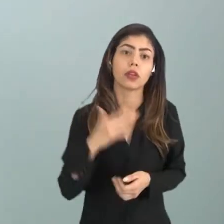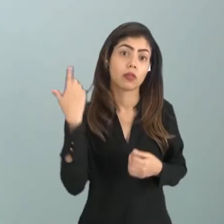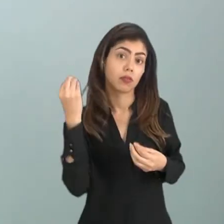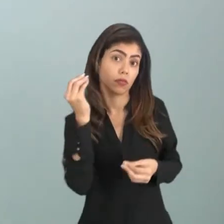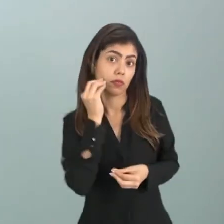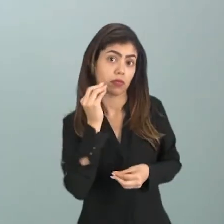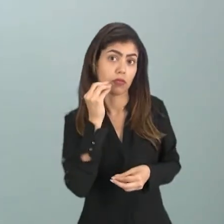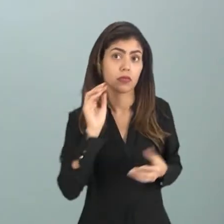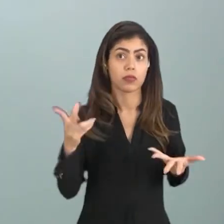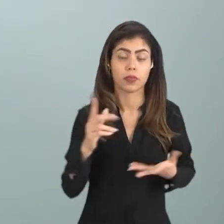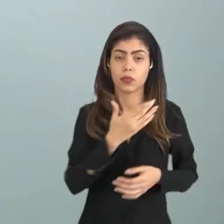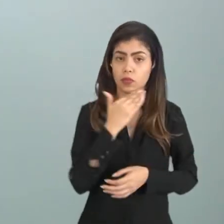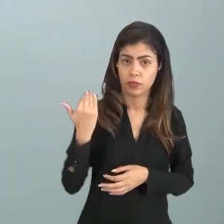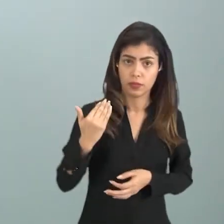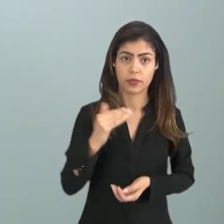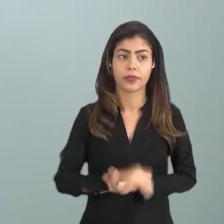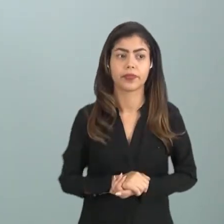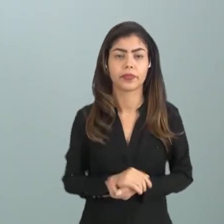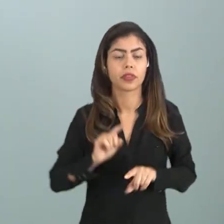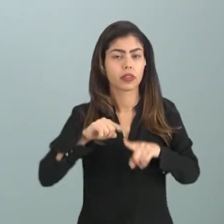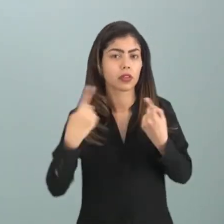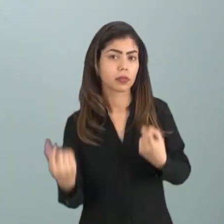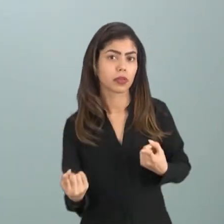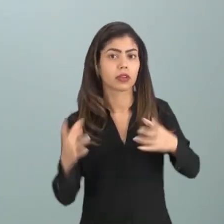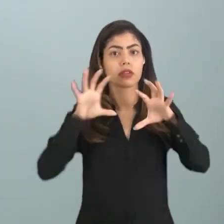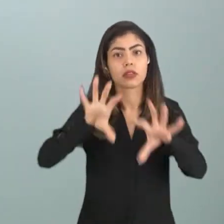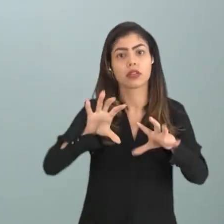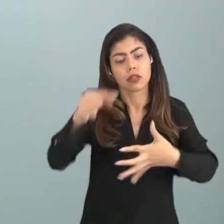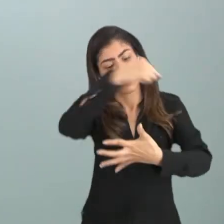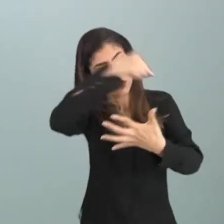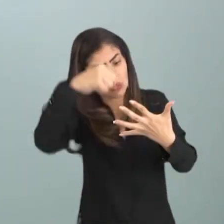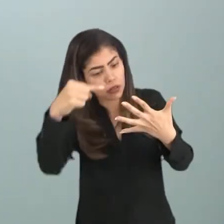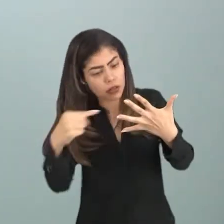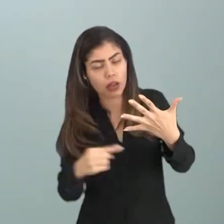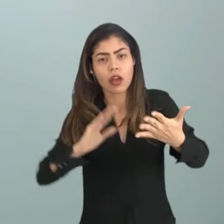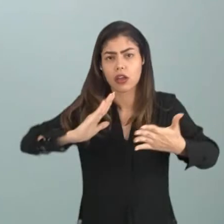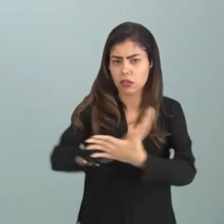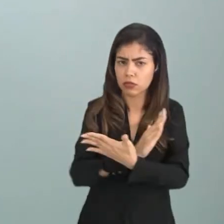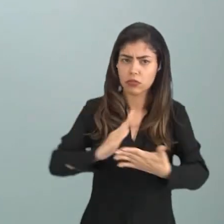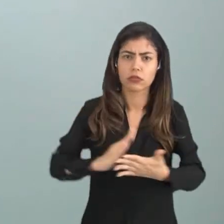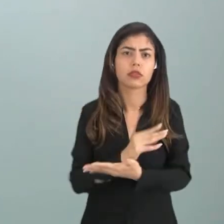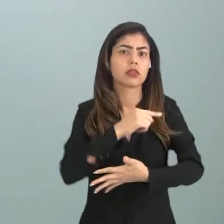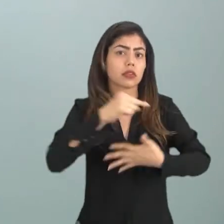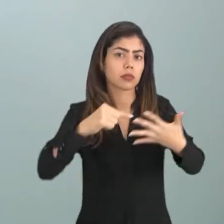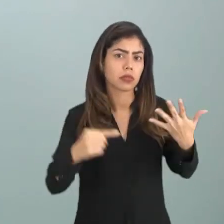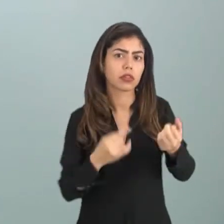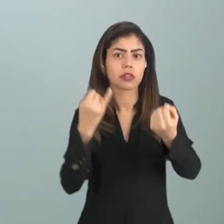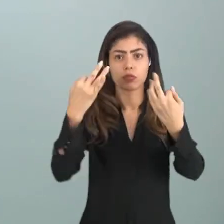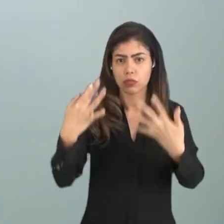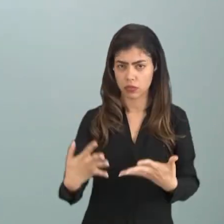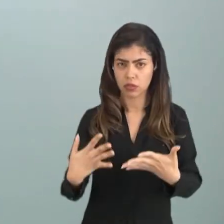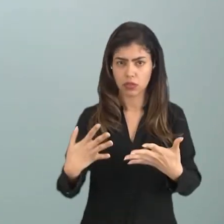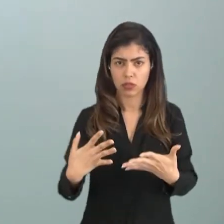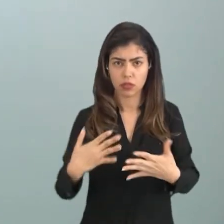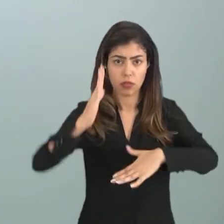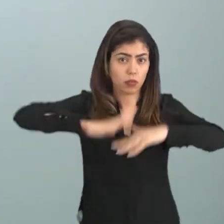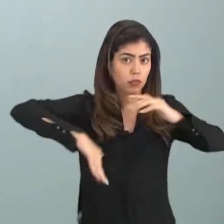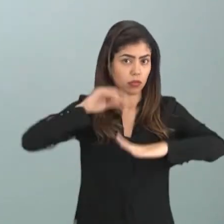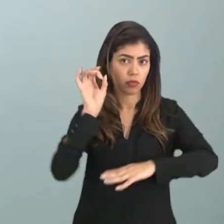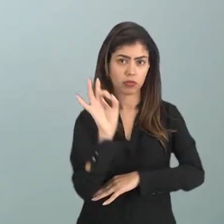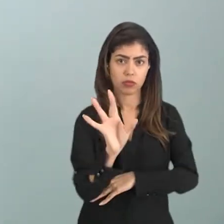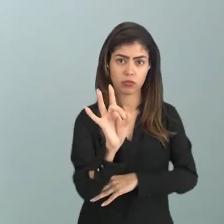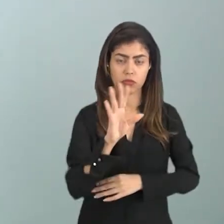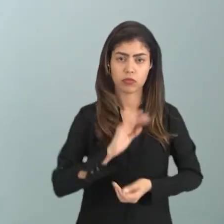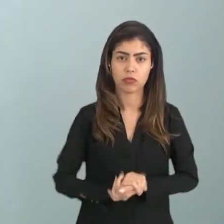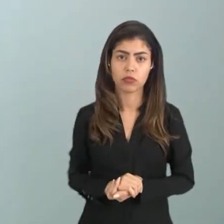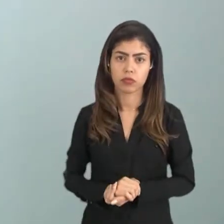virar óbito. Mas então, essas categorias, algumas dessas modalidades só são feitas por profissionais,